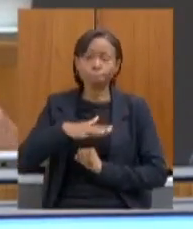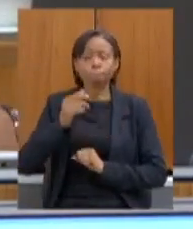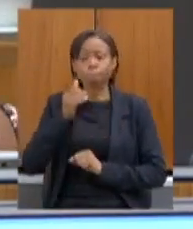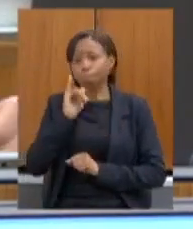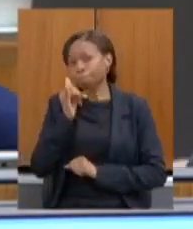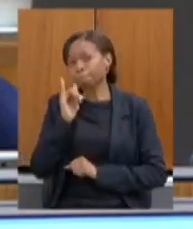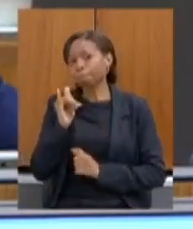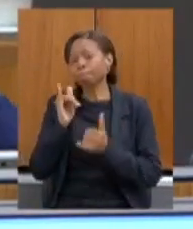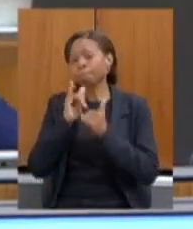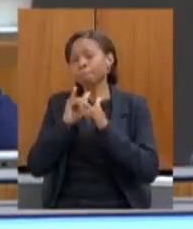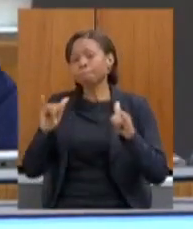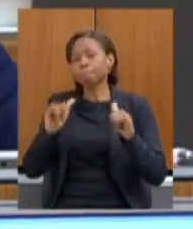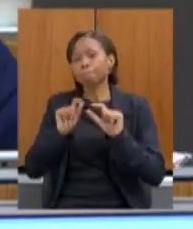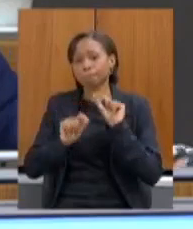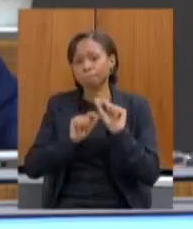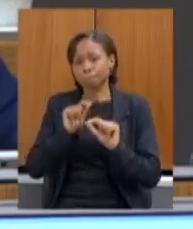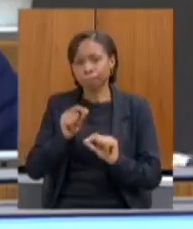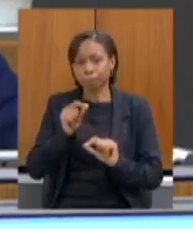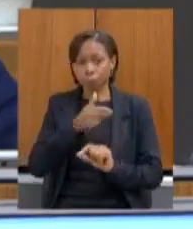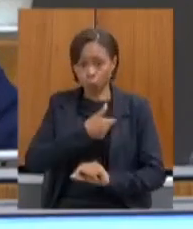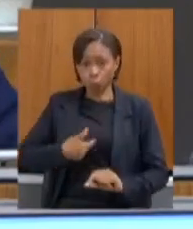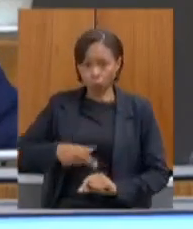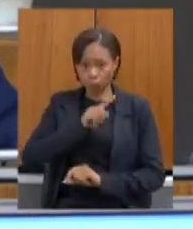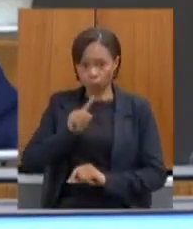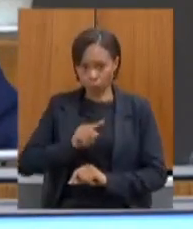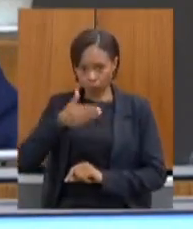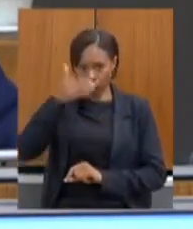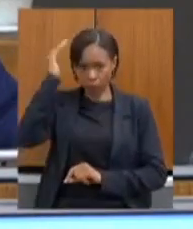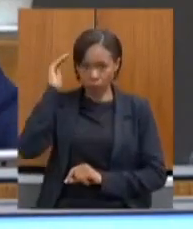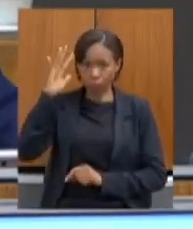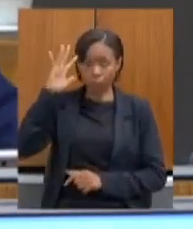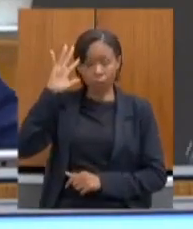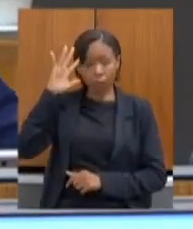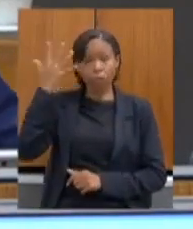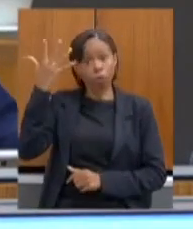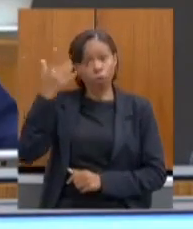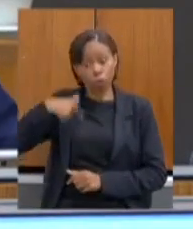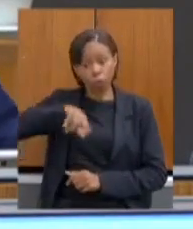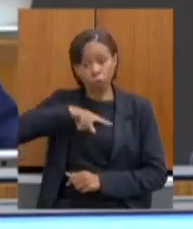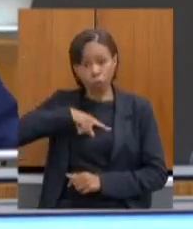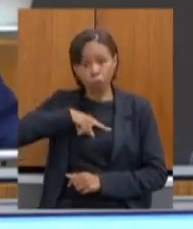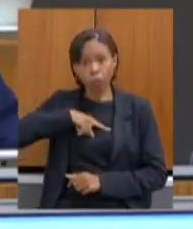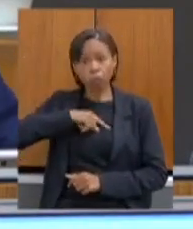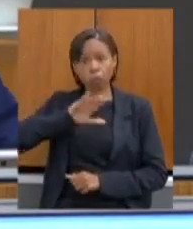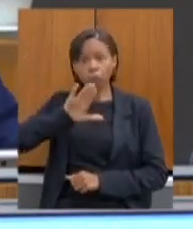informar que o governador Romeu Zema decidiu que nós iremos convocar